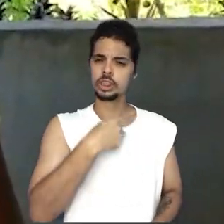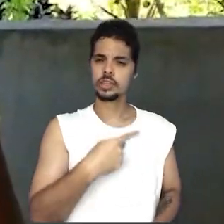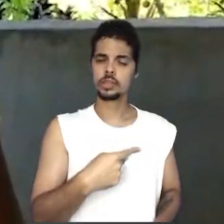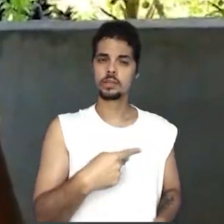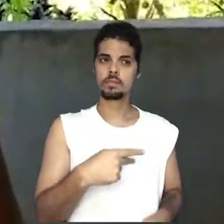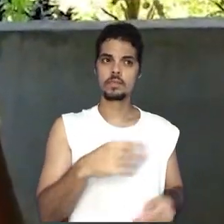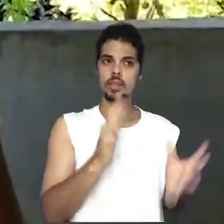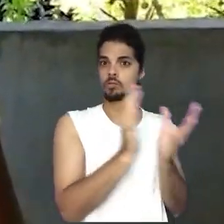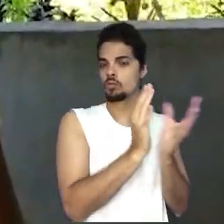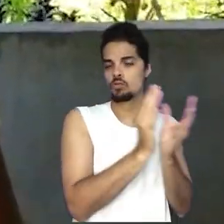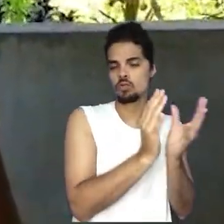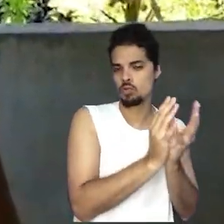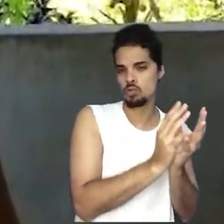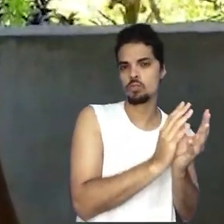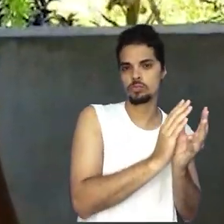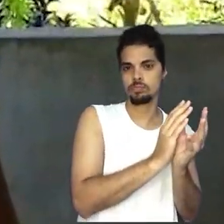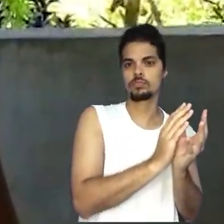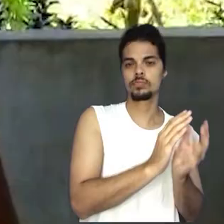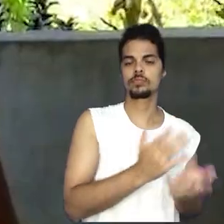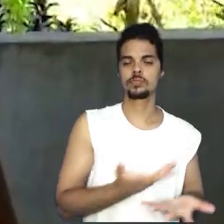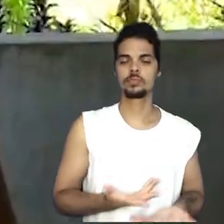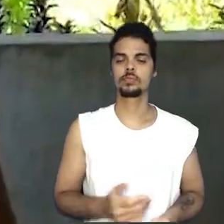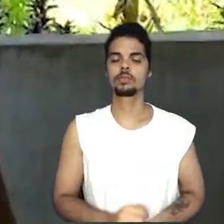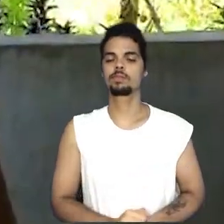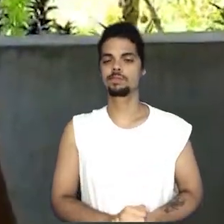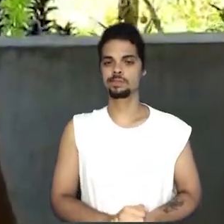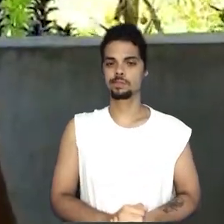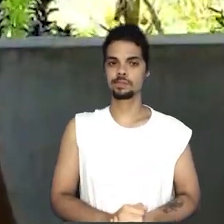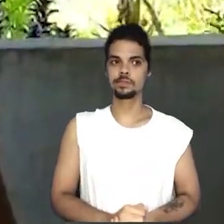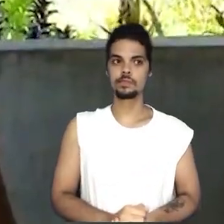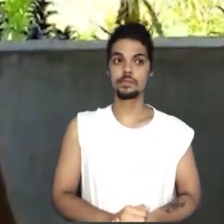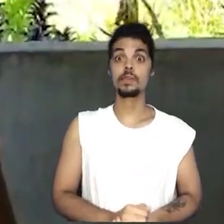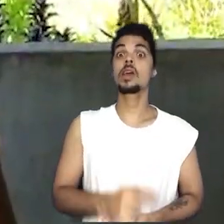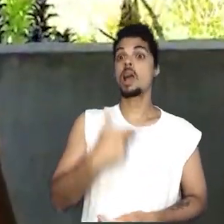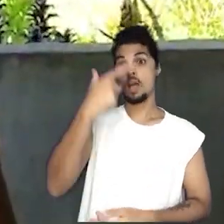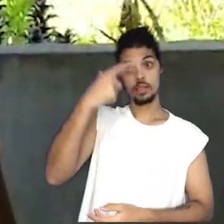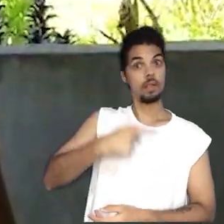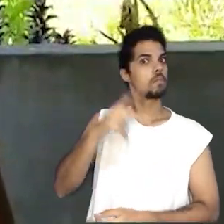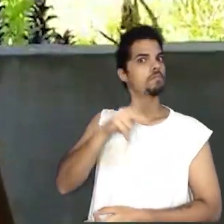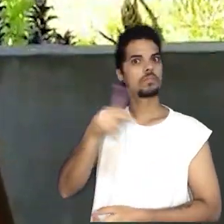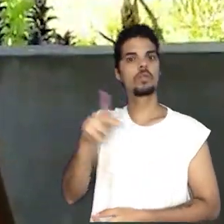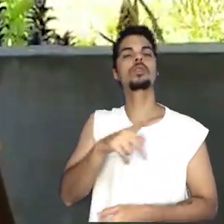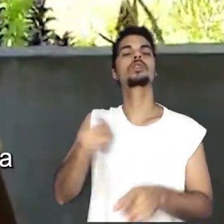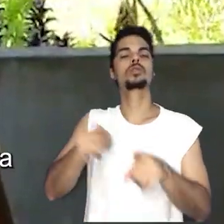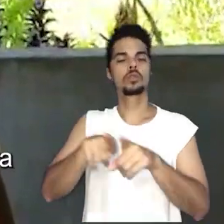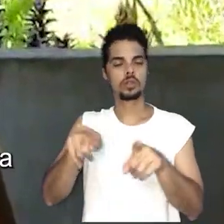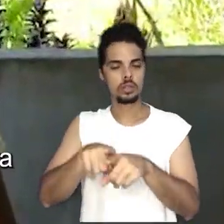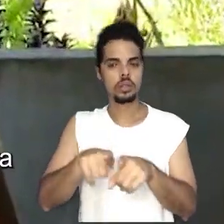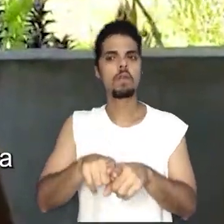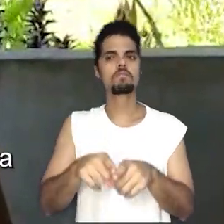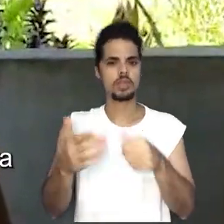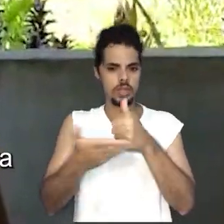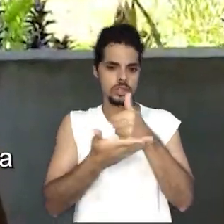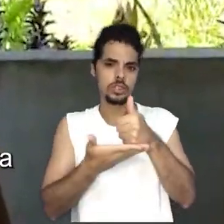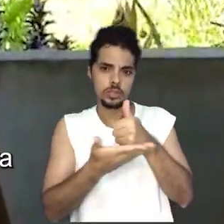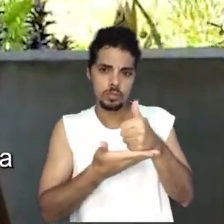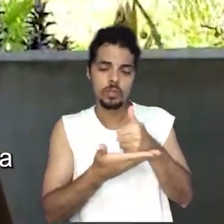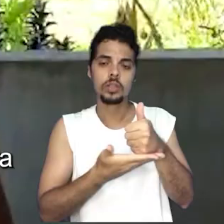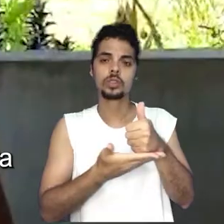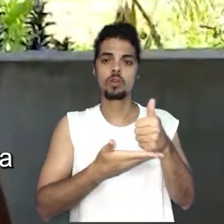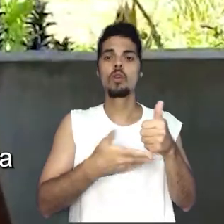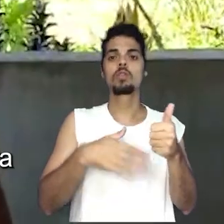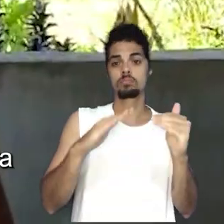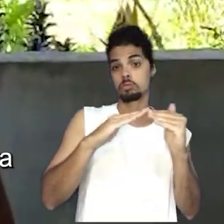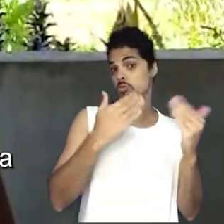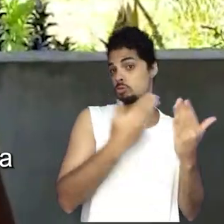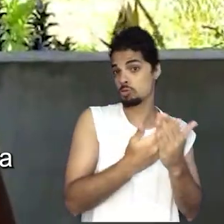das Mulheres Indígenas Mutirão. Eu sou professora, trabalho. Comecei o meu trabalho como professora